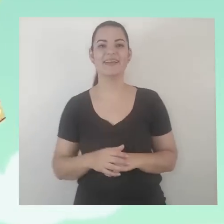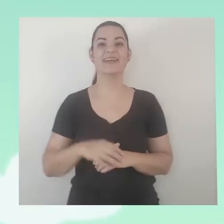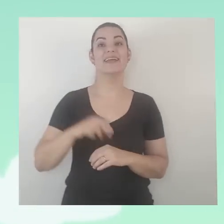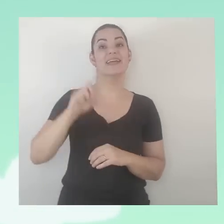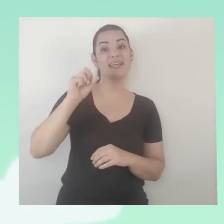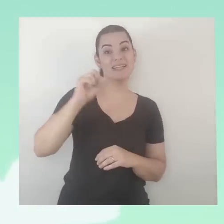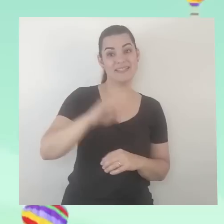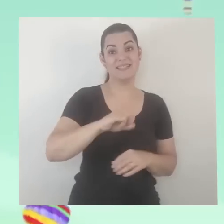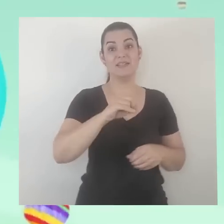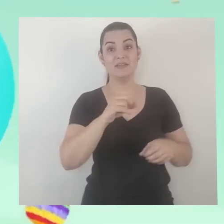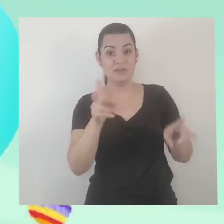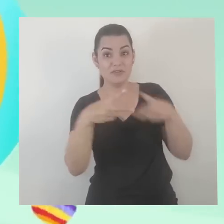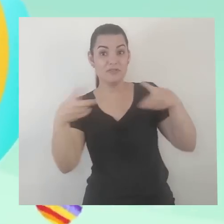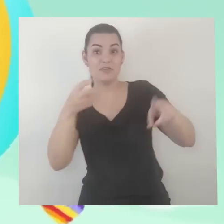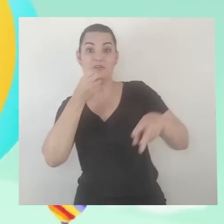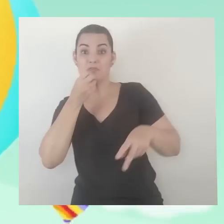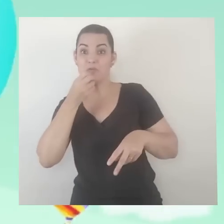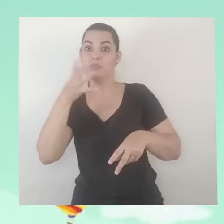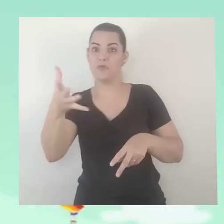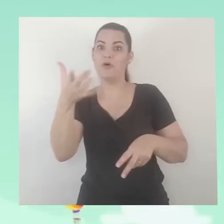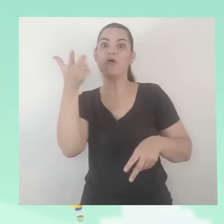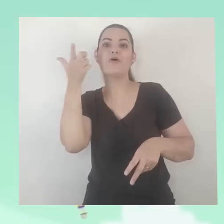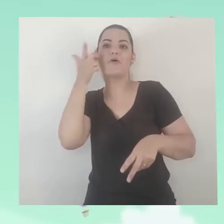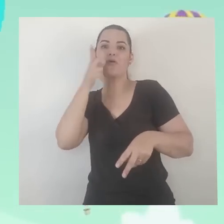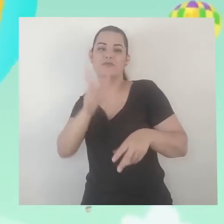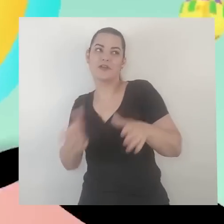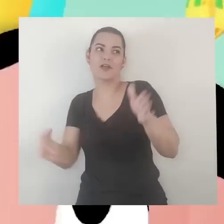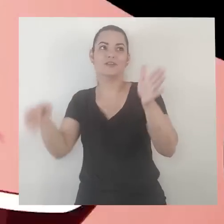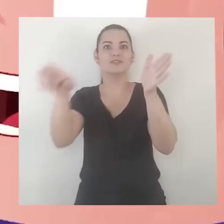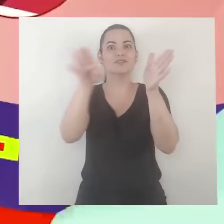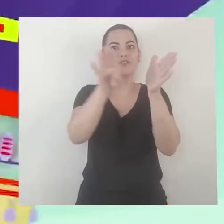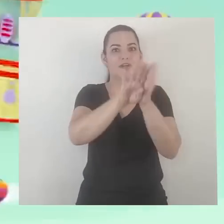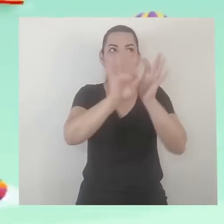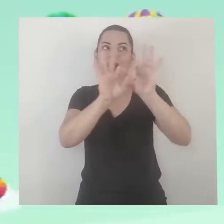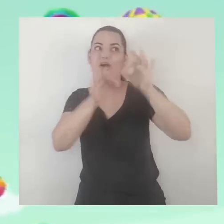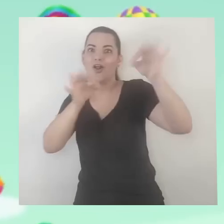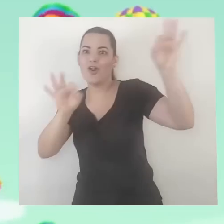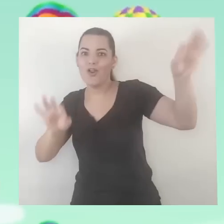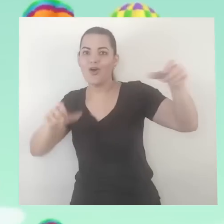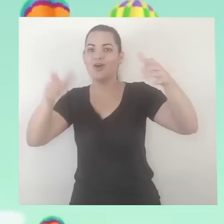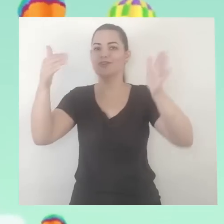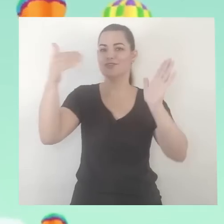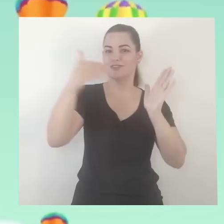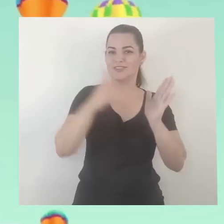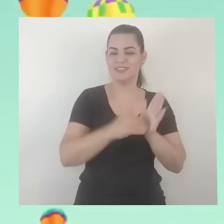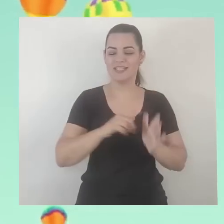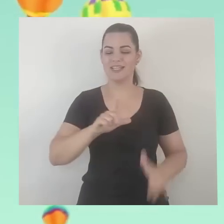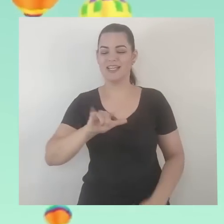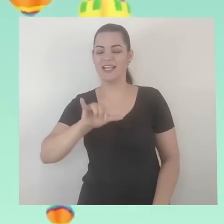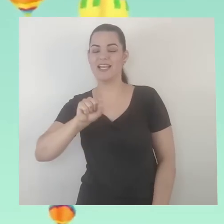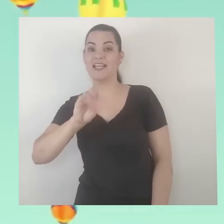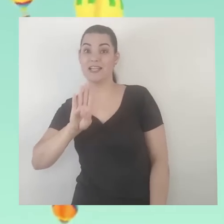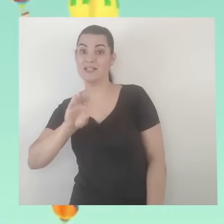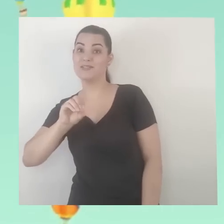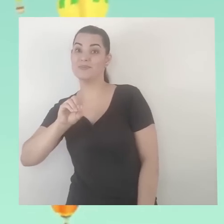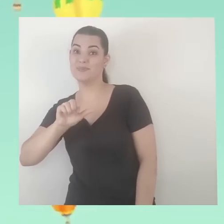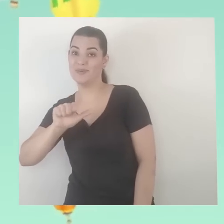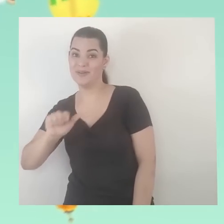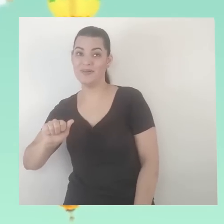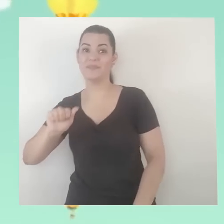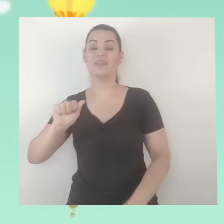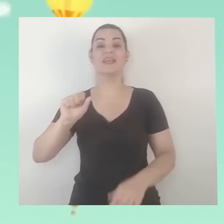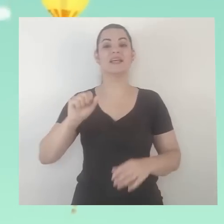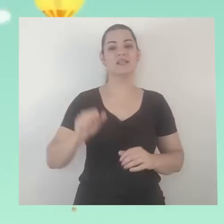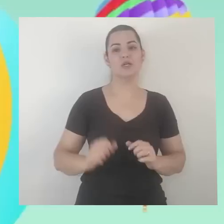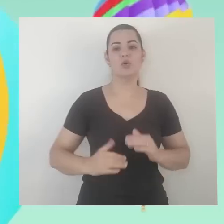dá pra ir até Lisboa. Sobe, sobe, esquenta,